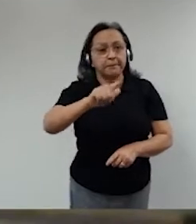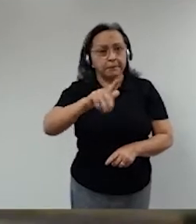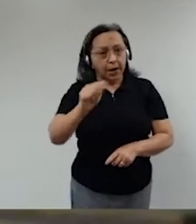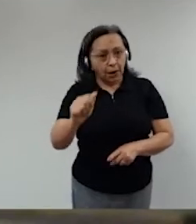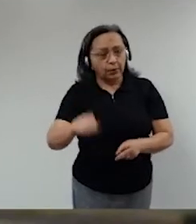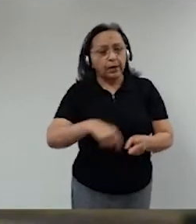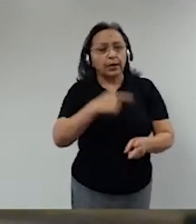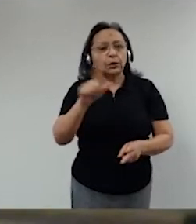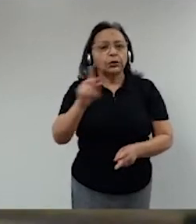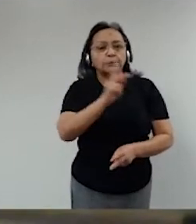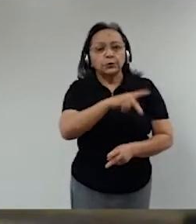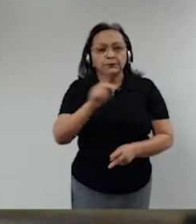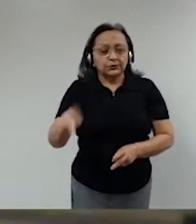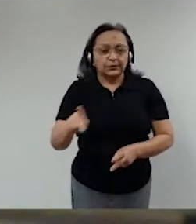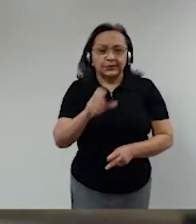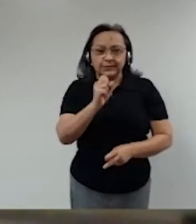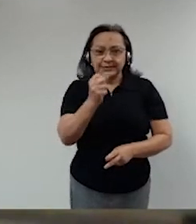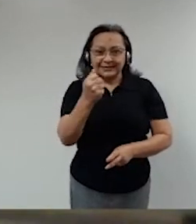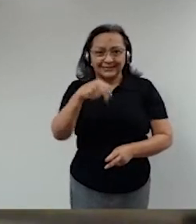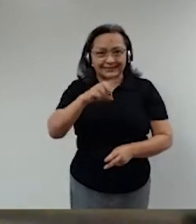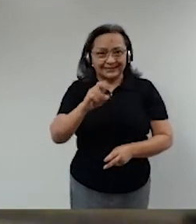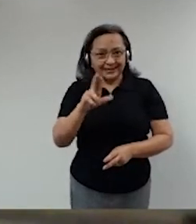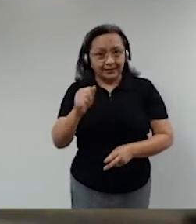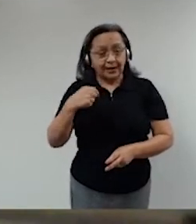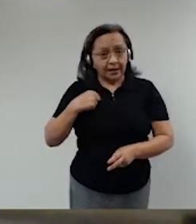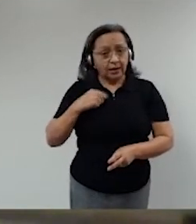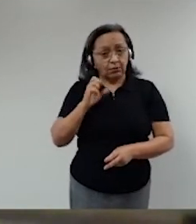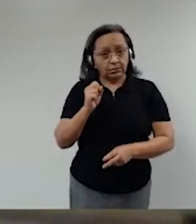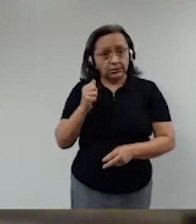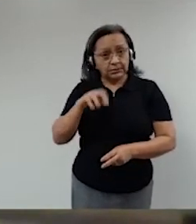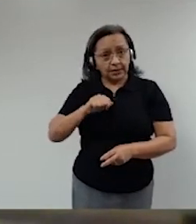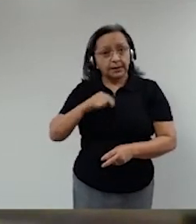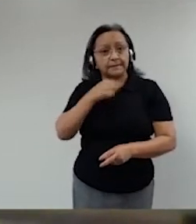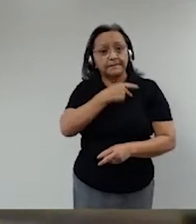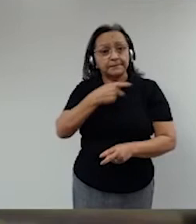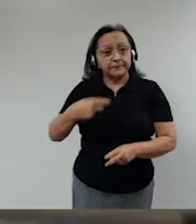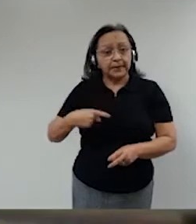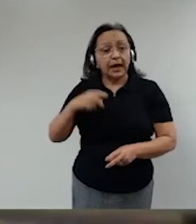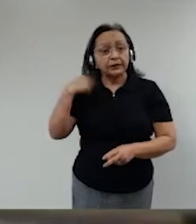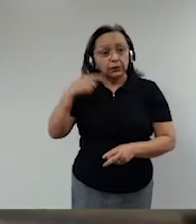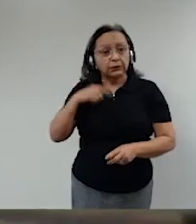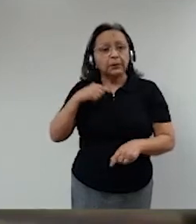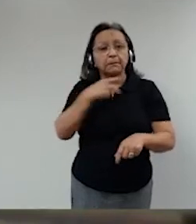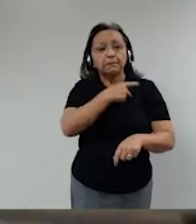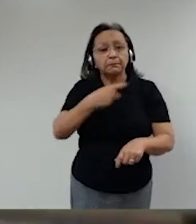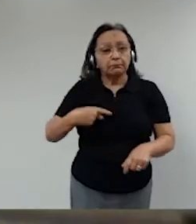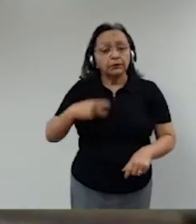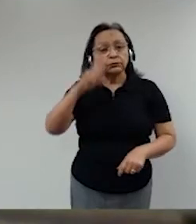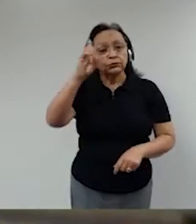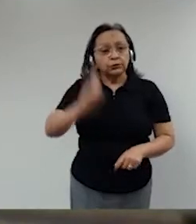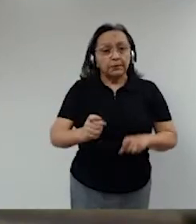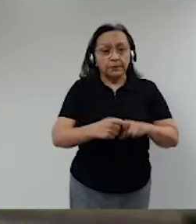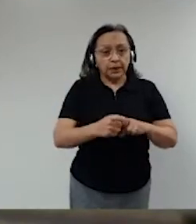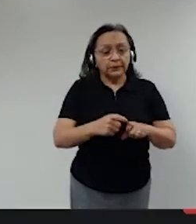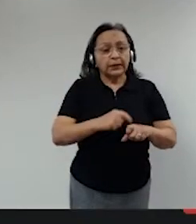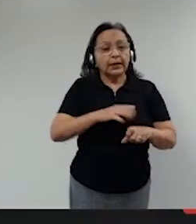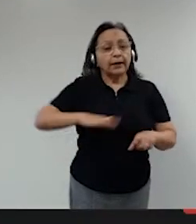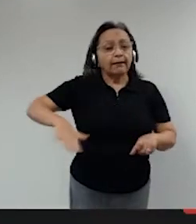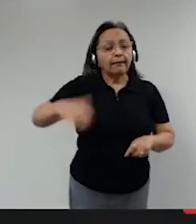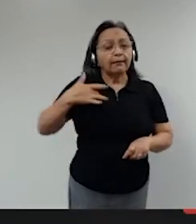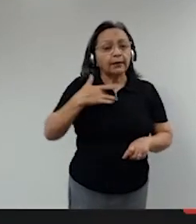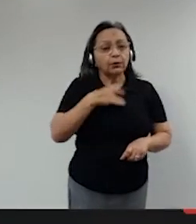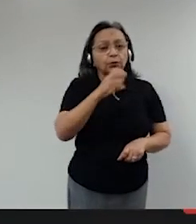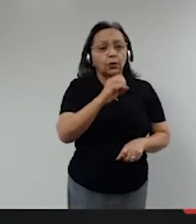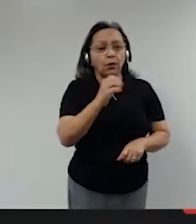sou Sandra Dino, advogada e presidente da Comissão de Direito Médico e da Saúde da OAB Nacional,